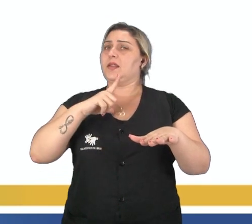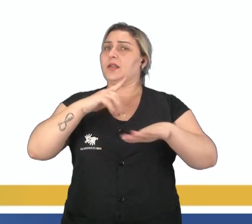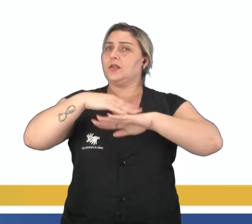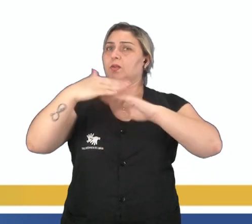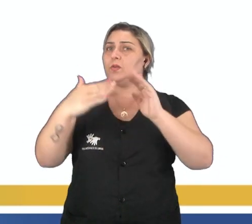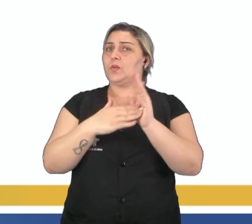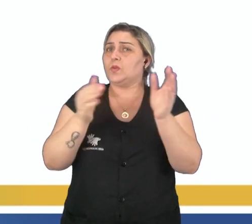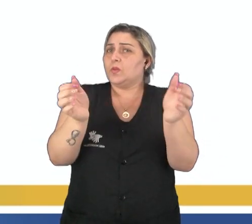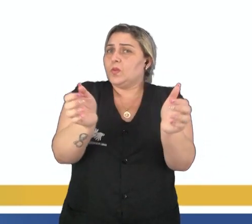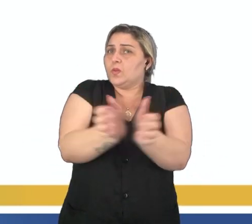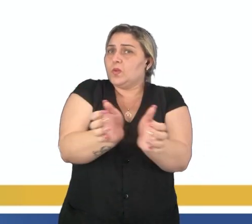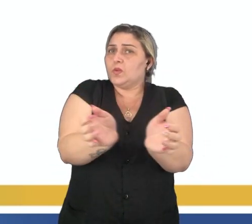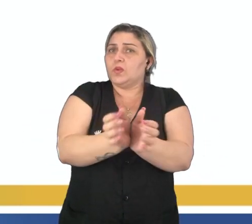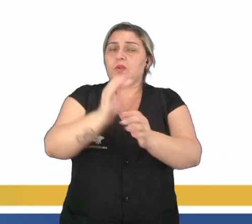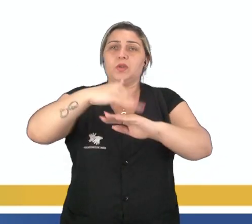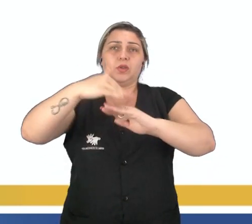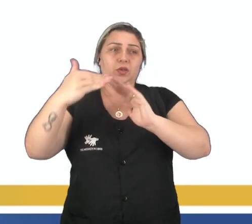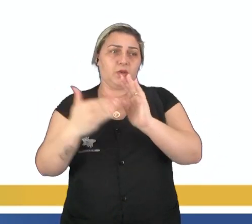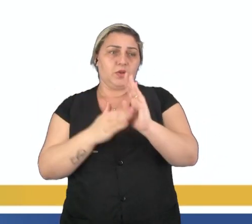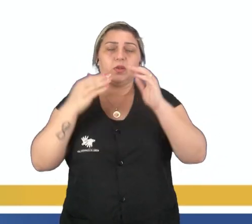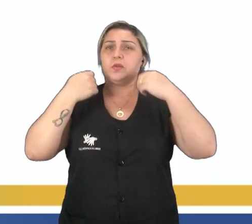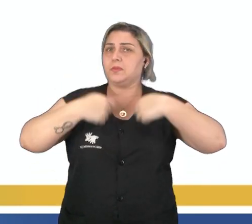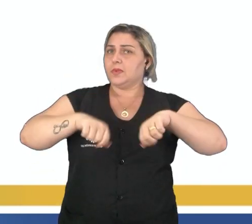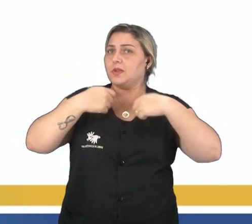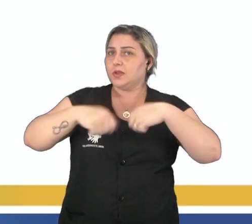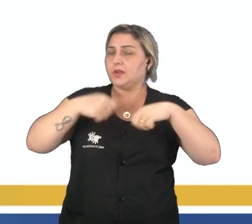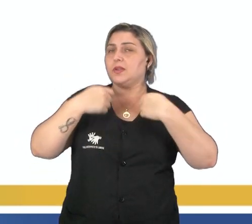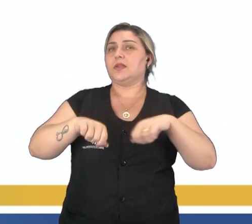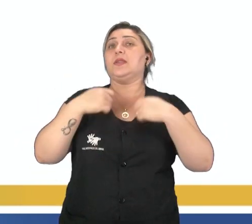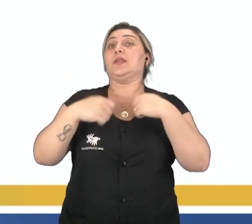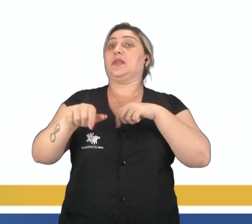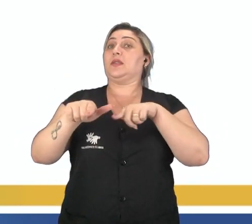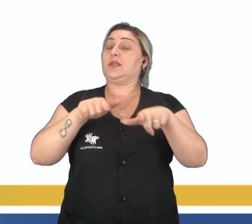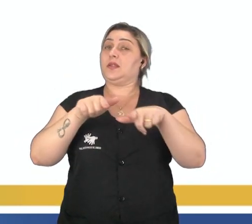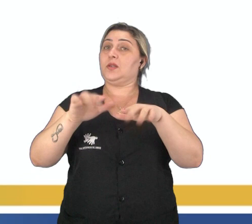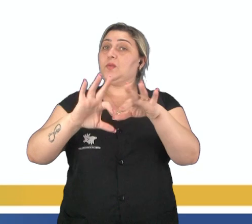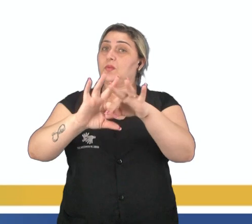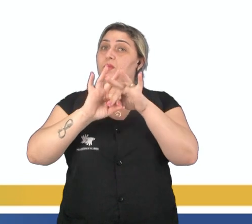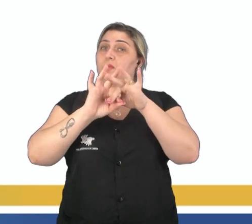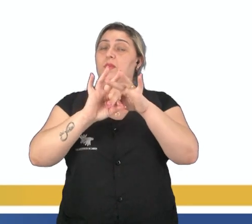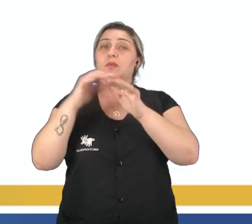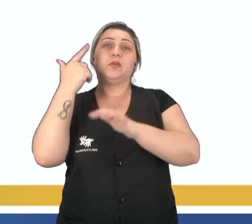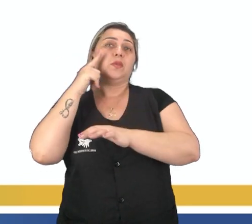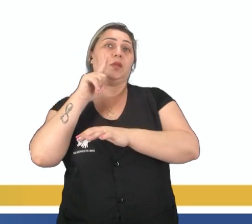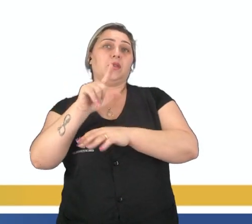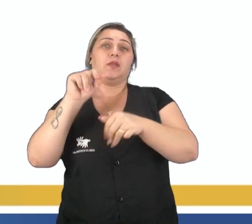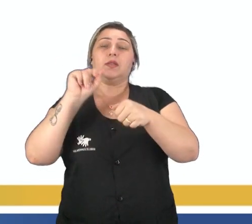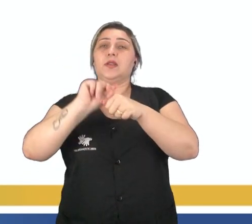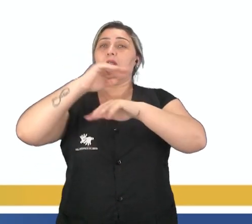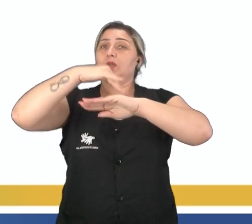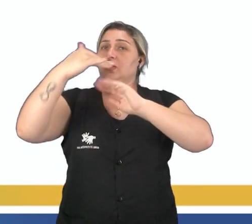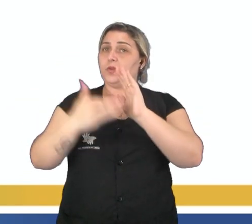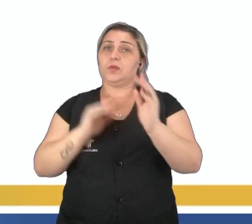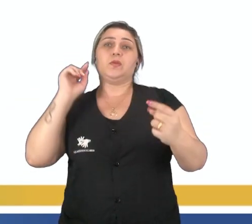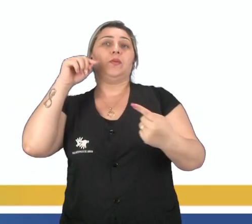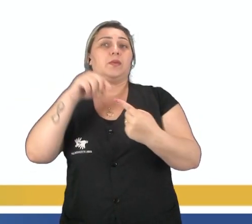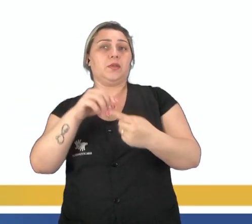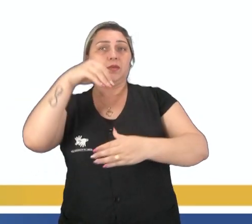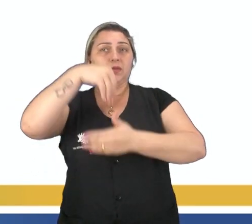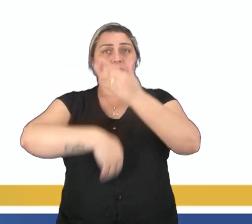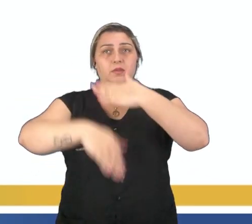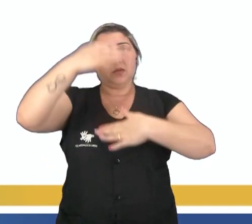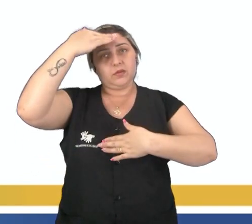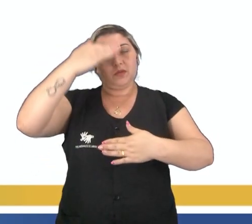um conjunto de todos os seus componentes precisam estar atuando de forma harmoniosa para conseguir executar todas as suas funções.